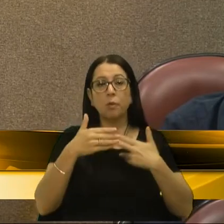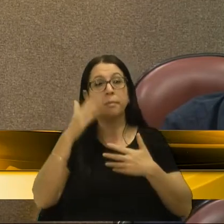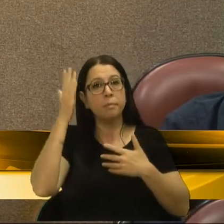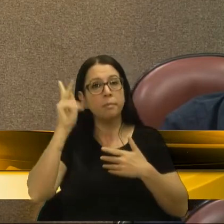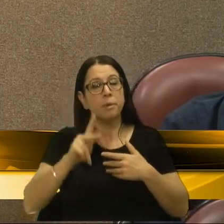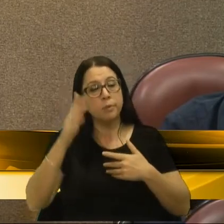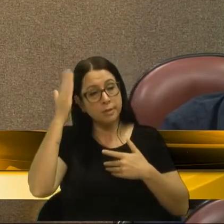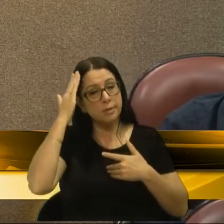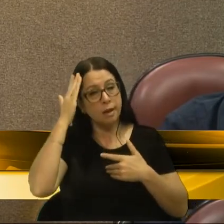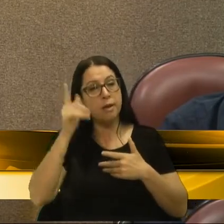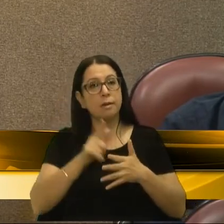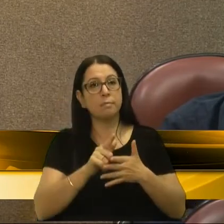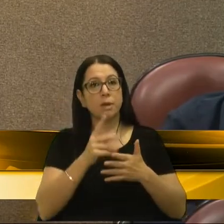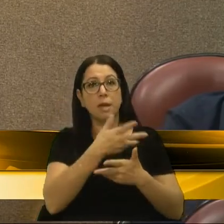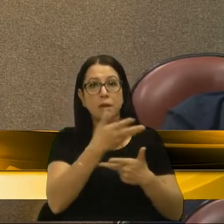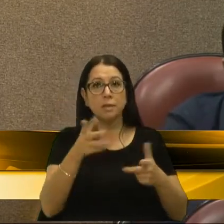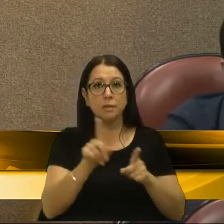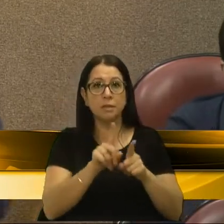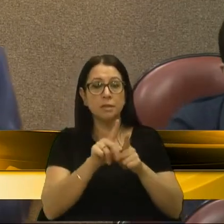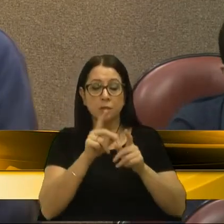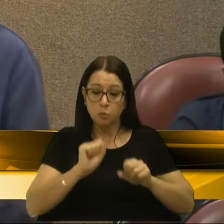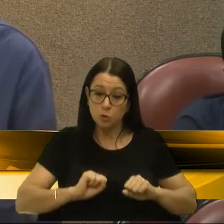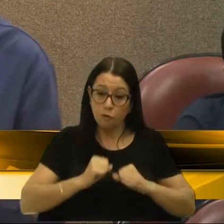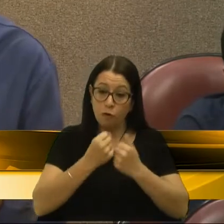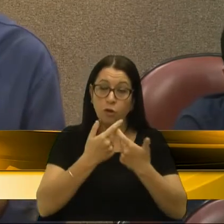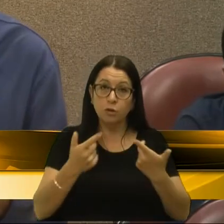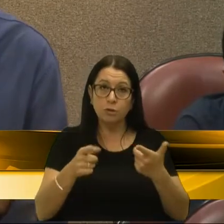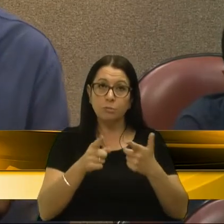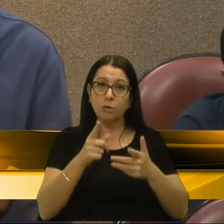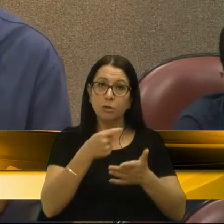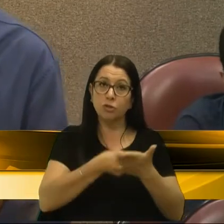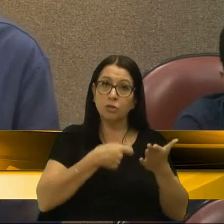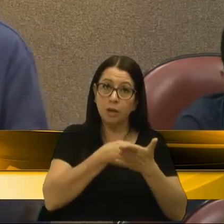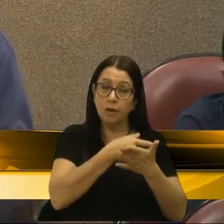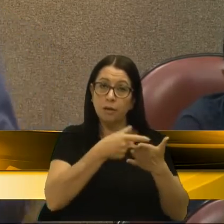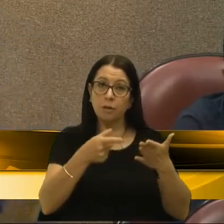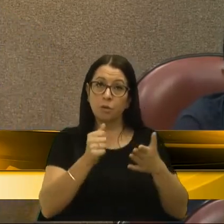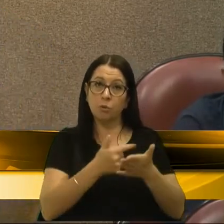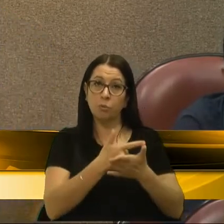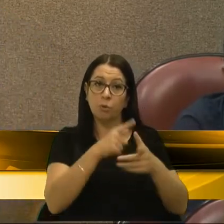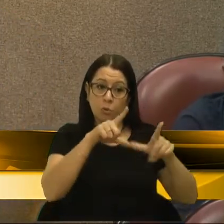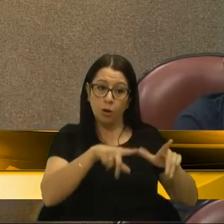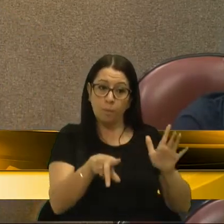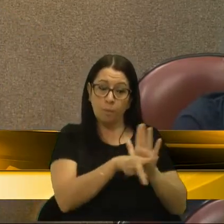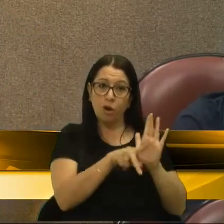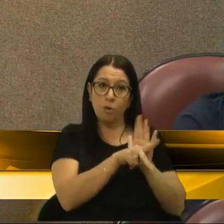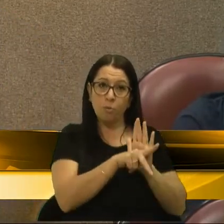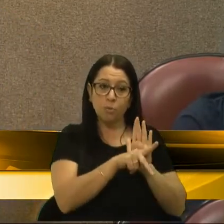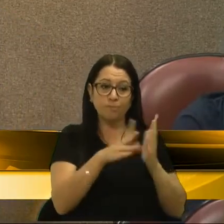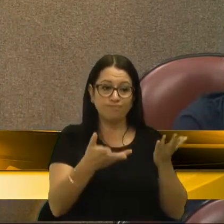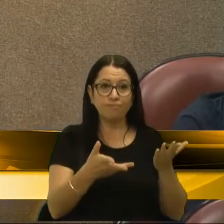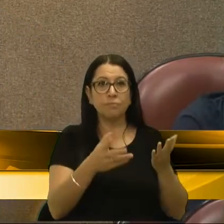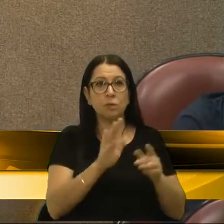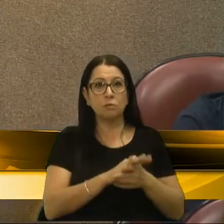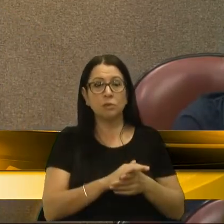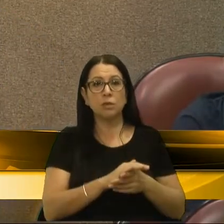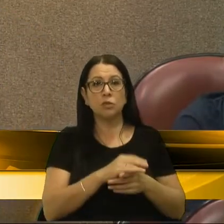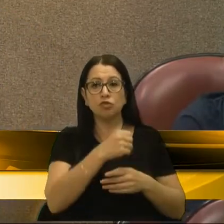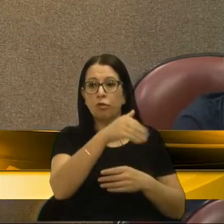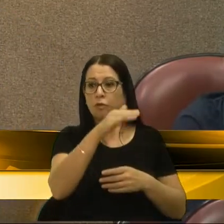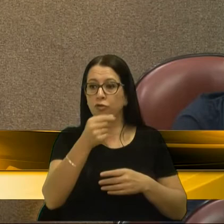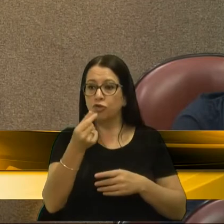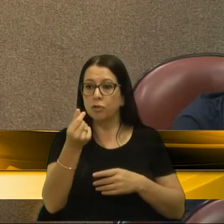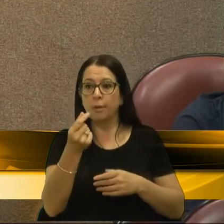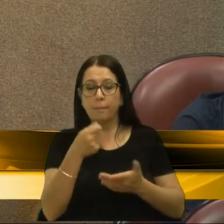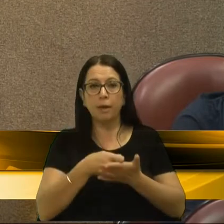que, muitas vezes, com esforço, é melhor se dedicar para comprar um local próprio do que ficar jogando dinheiro